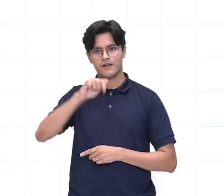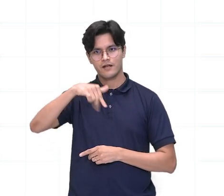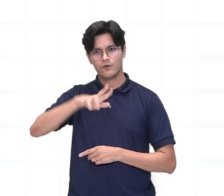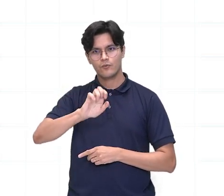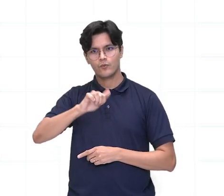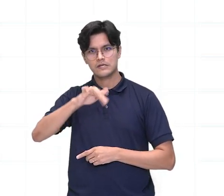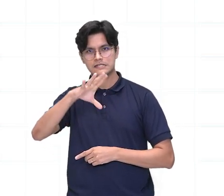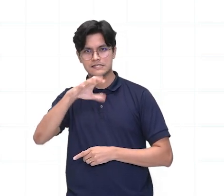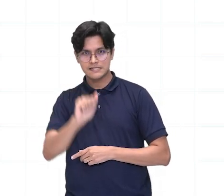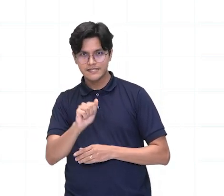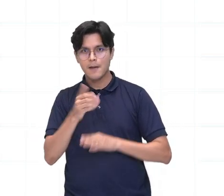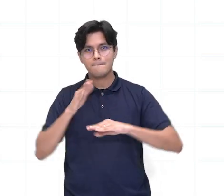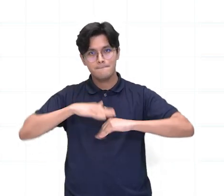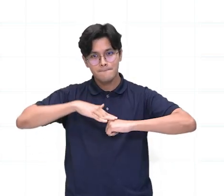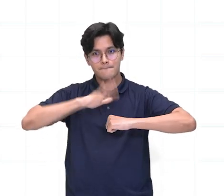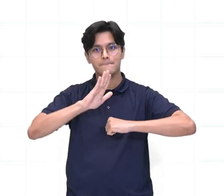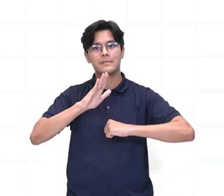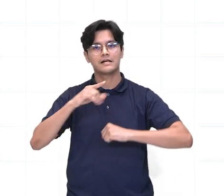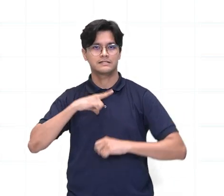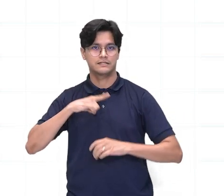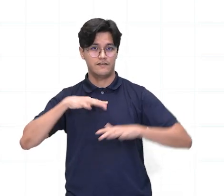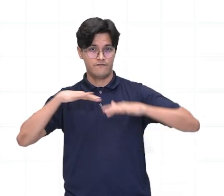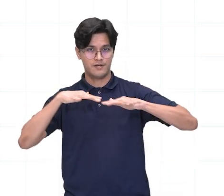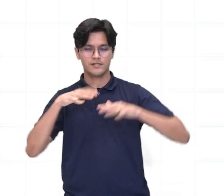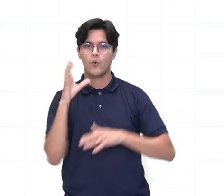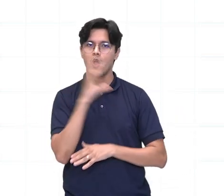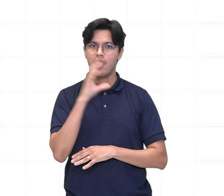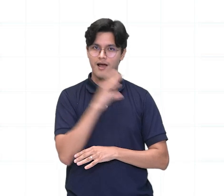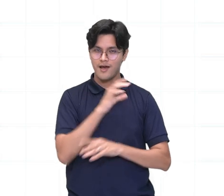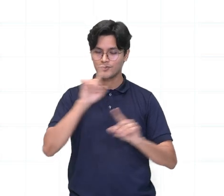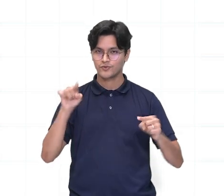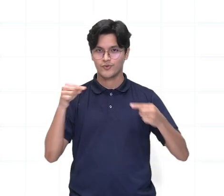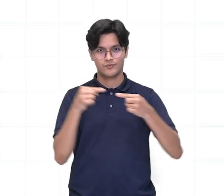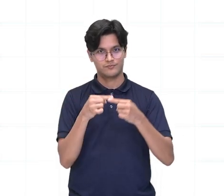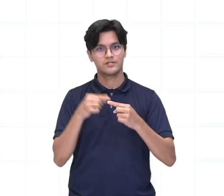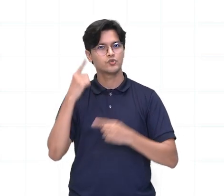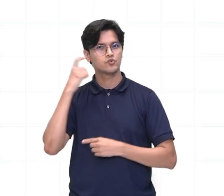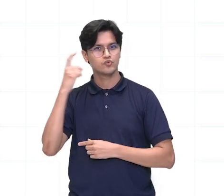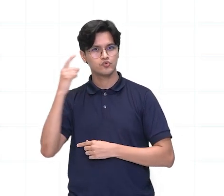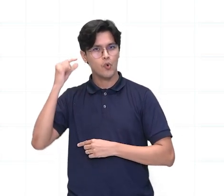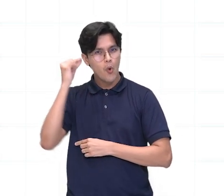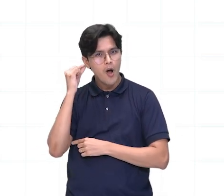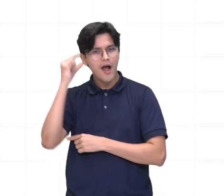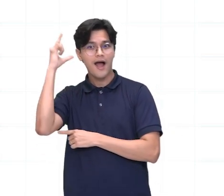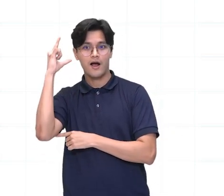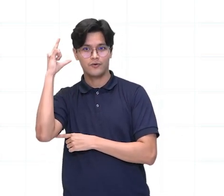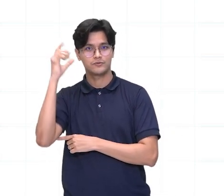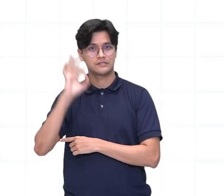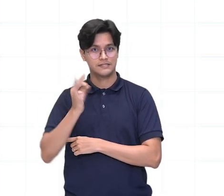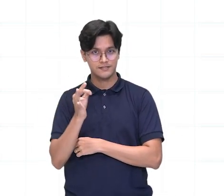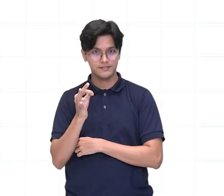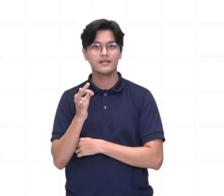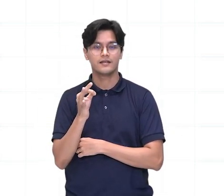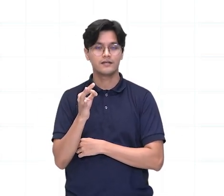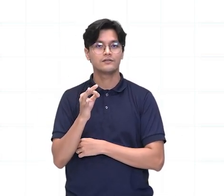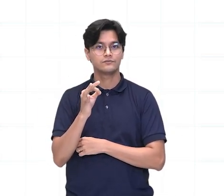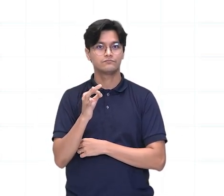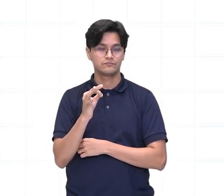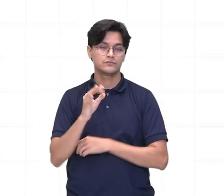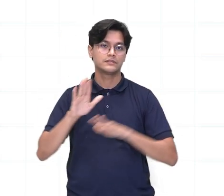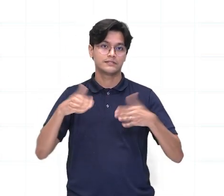rápidas que corresponde a um som alto. E um som alto é um som agudo. Quanto maior for o número